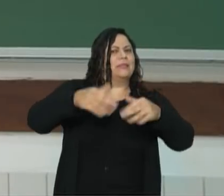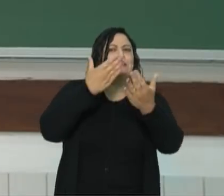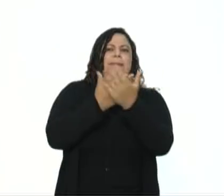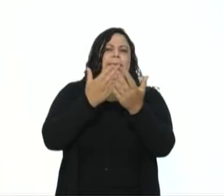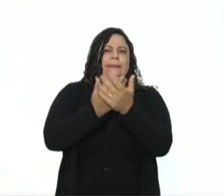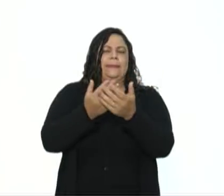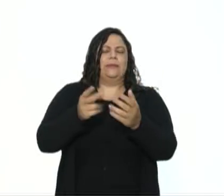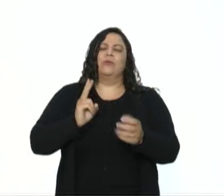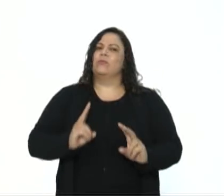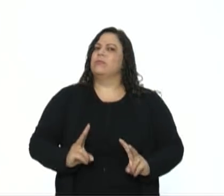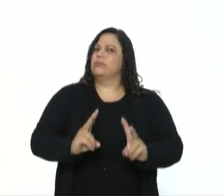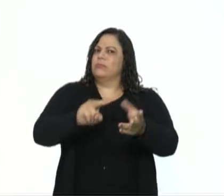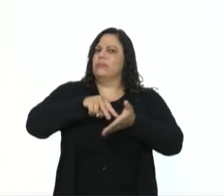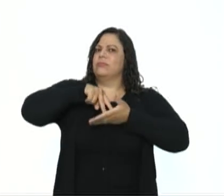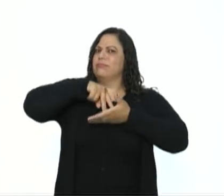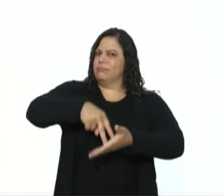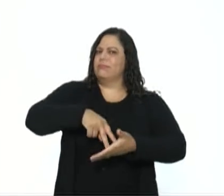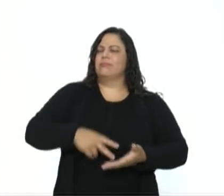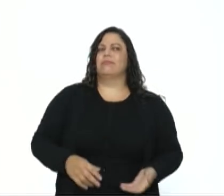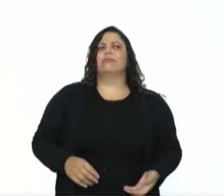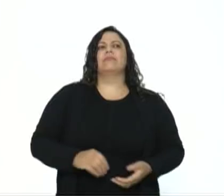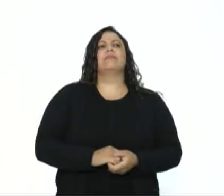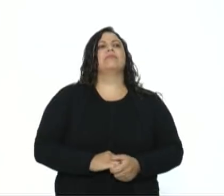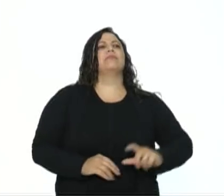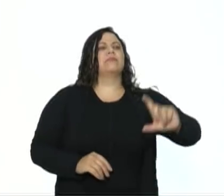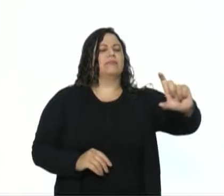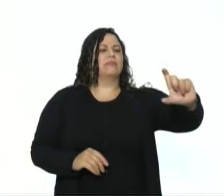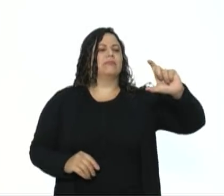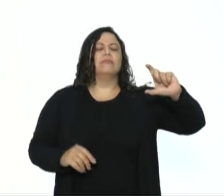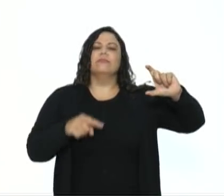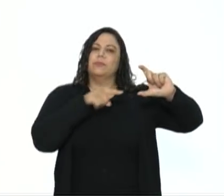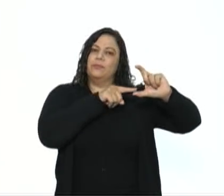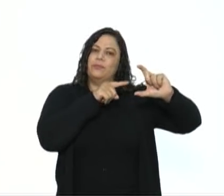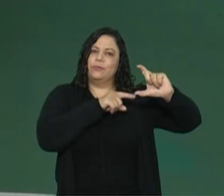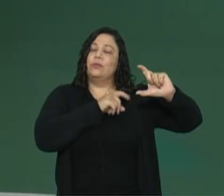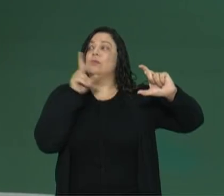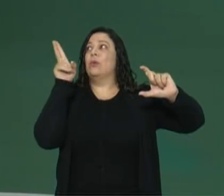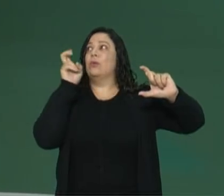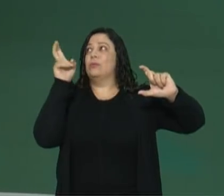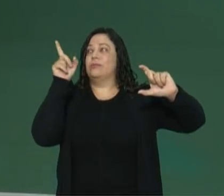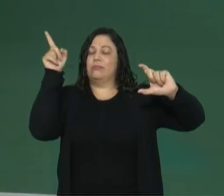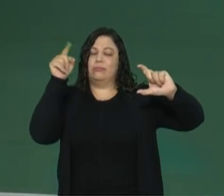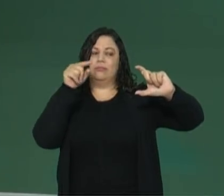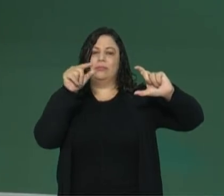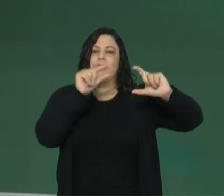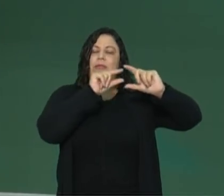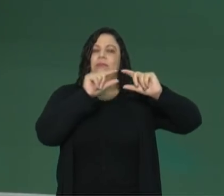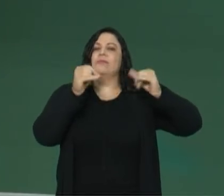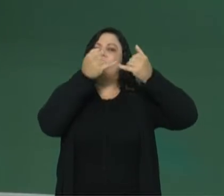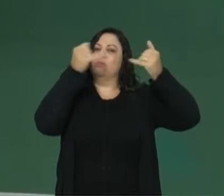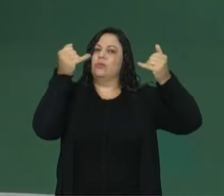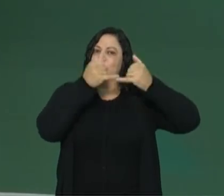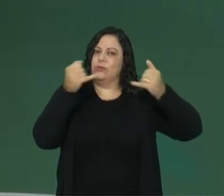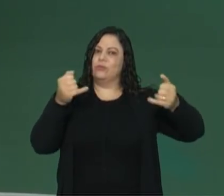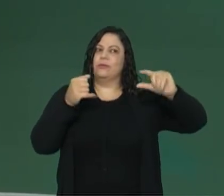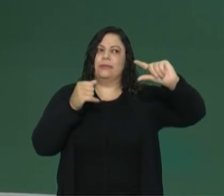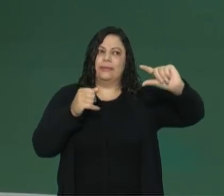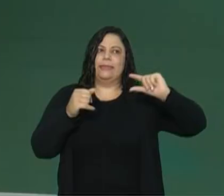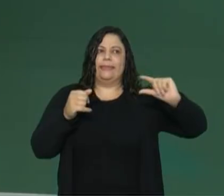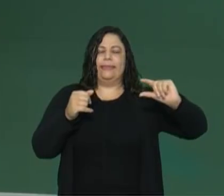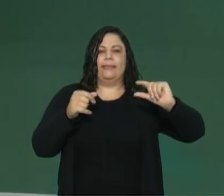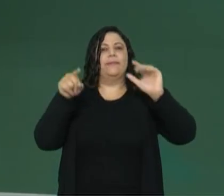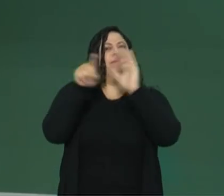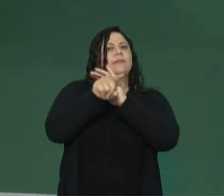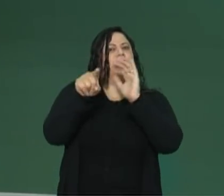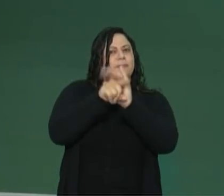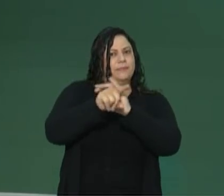firmes. Observe o trecho. O trecho está aqui, tá? São duas linhas apenas. E aí a gente tem a pergunta, depois eu vou